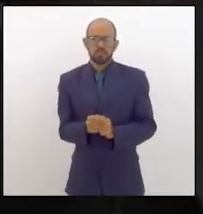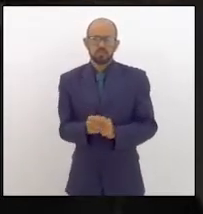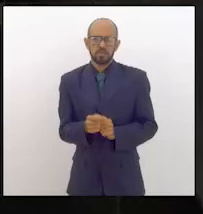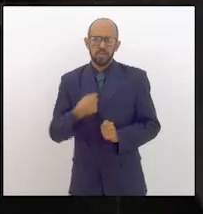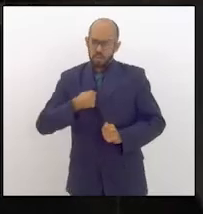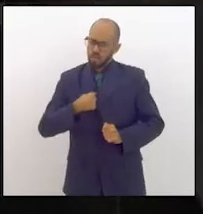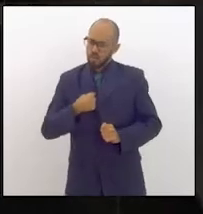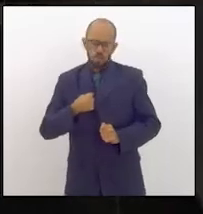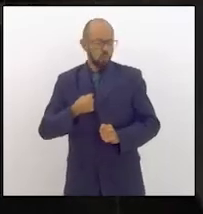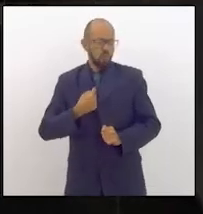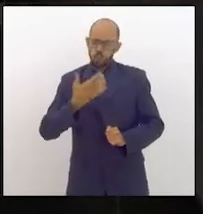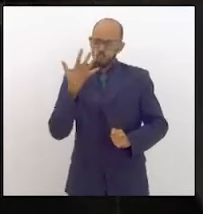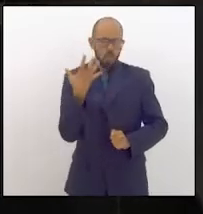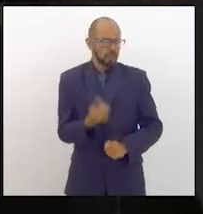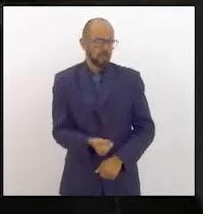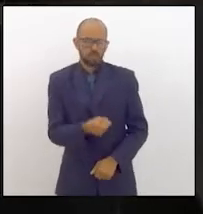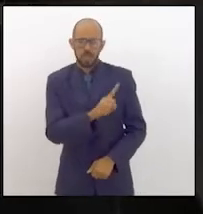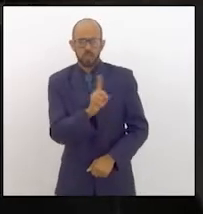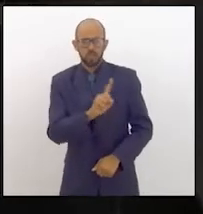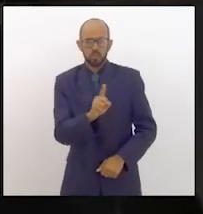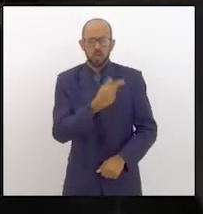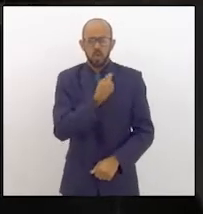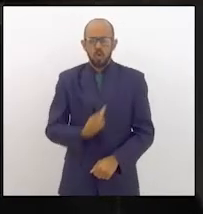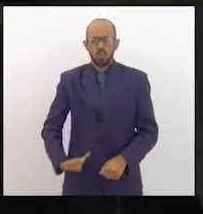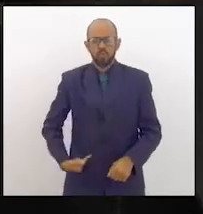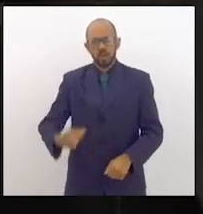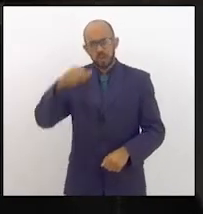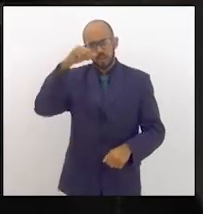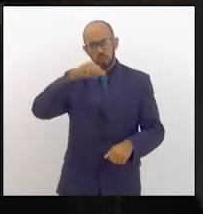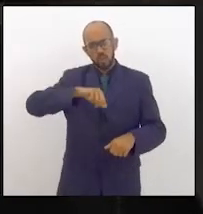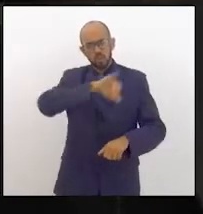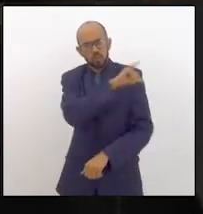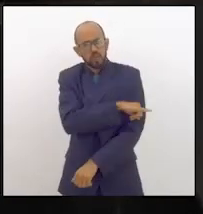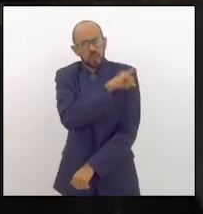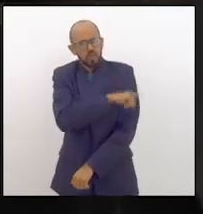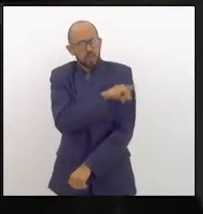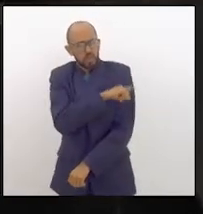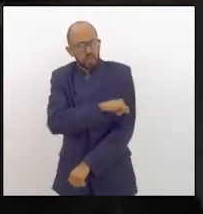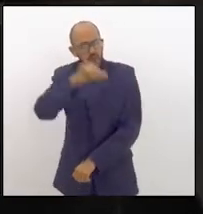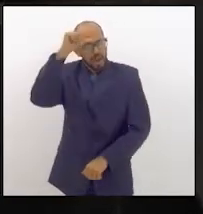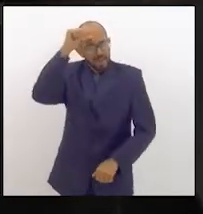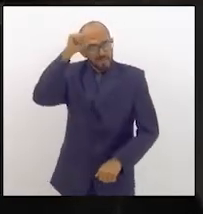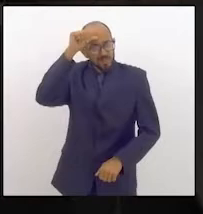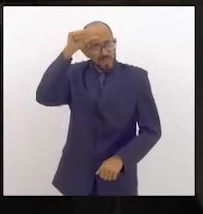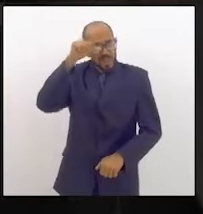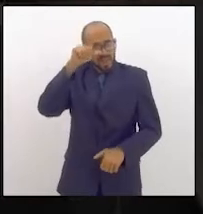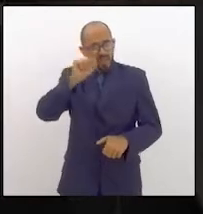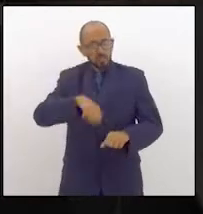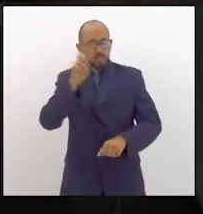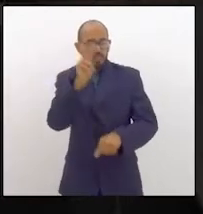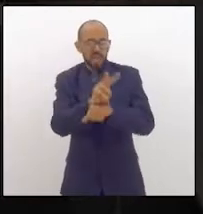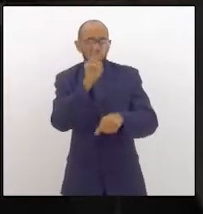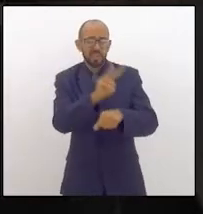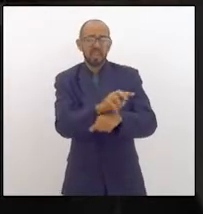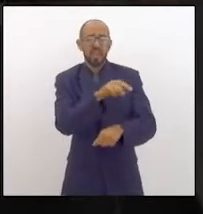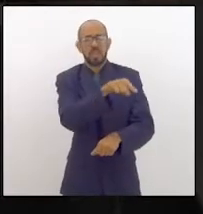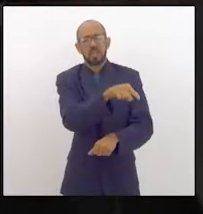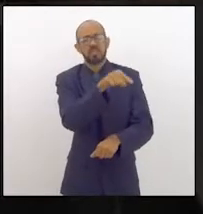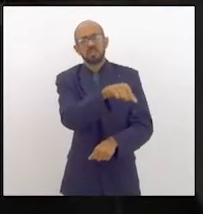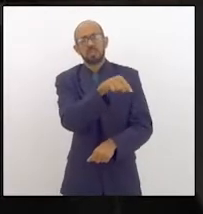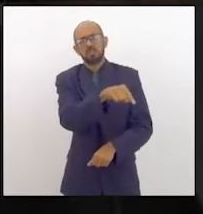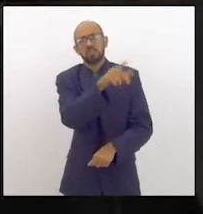aqui o meu repúdio ao governador do Estado do Rio de Janeiro Cláudio Castro por defender